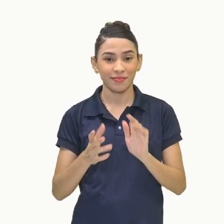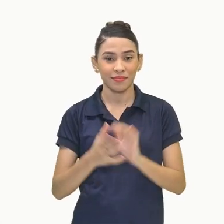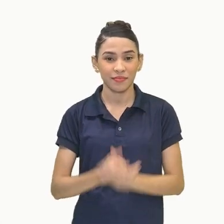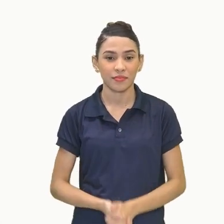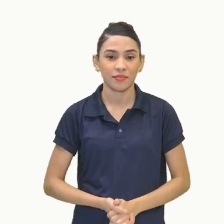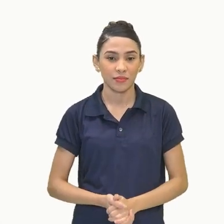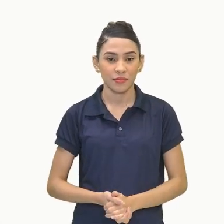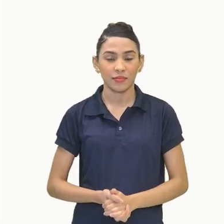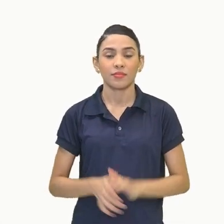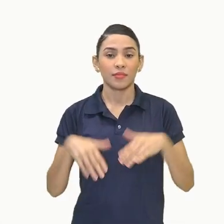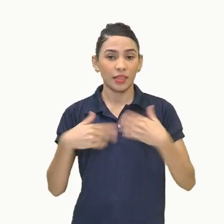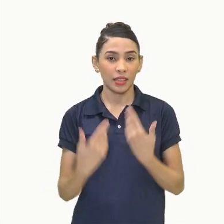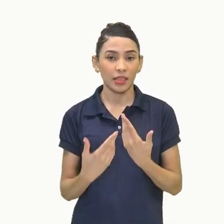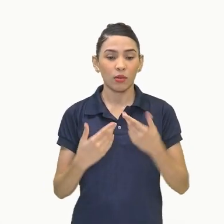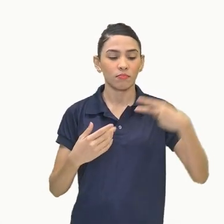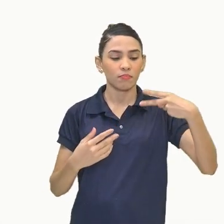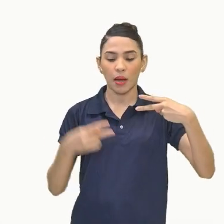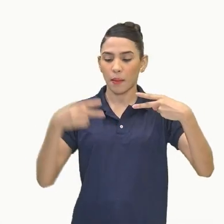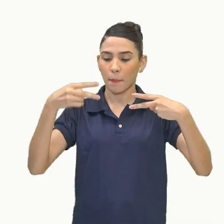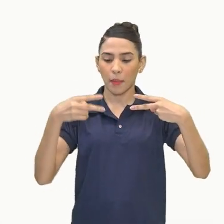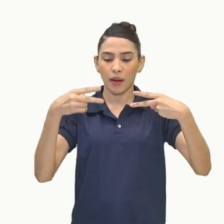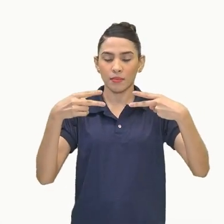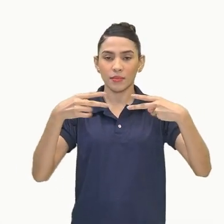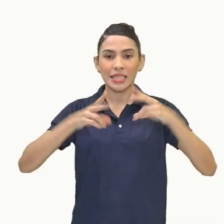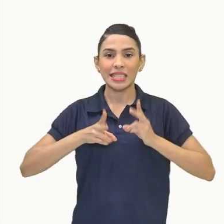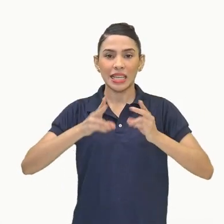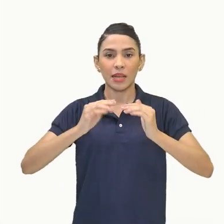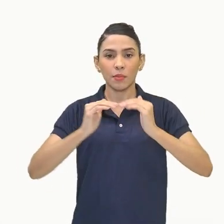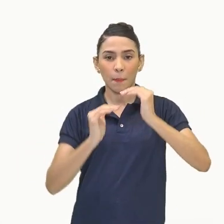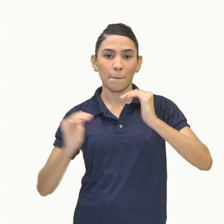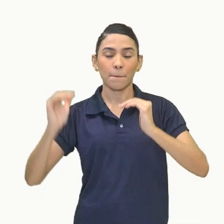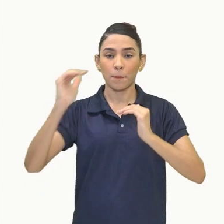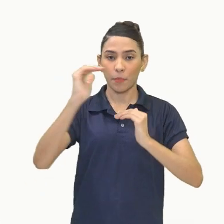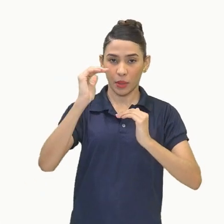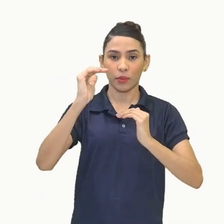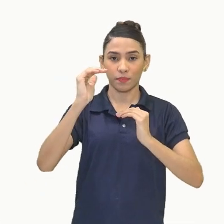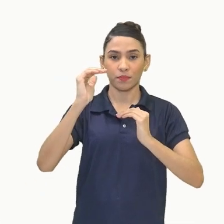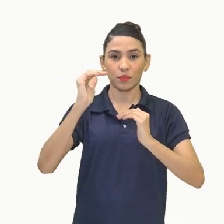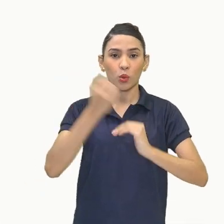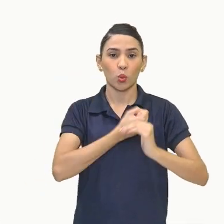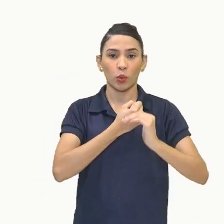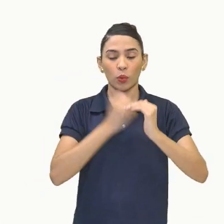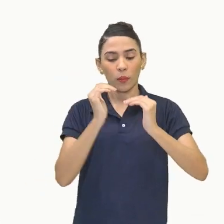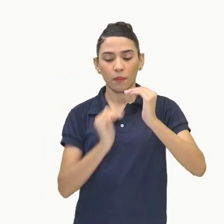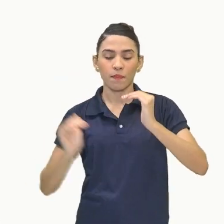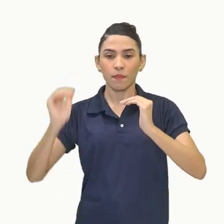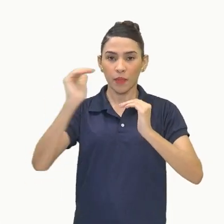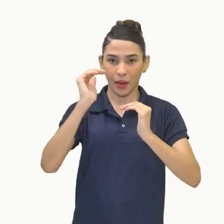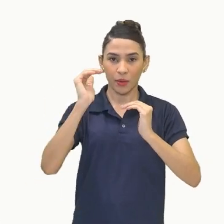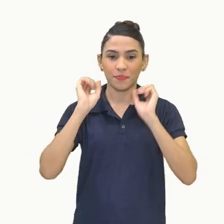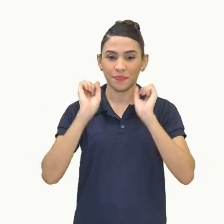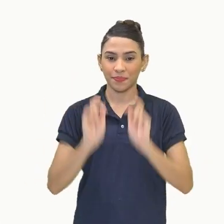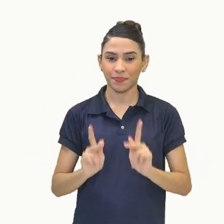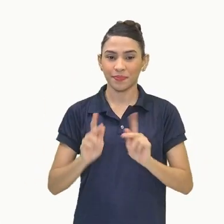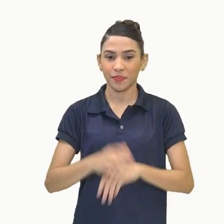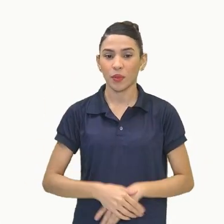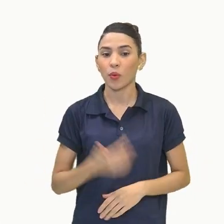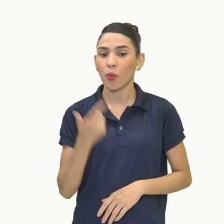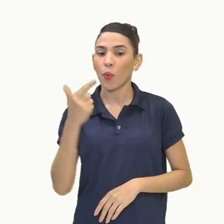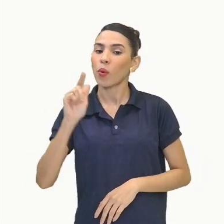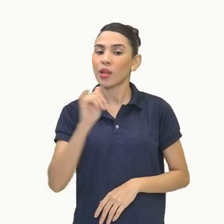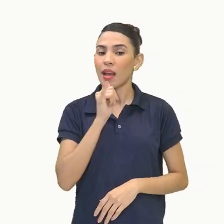a abertura, esse sinal, sempre eu vou fazer a abertura para o maior. Ok? Um outro